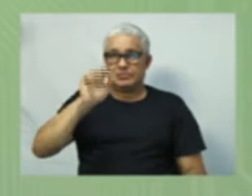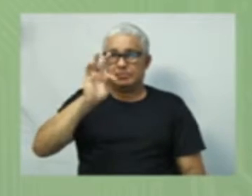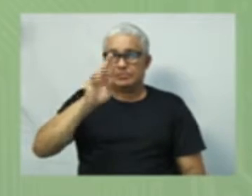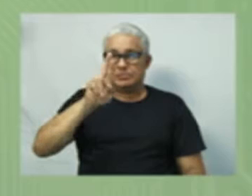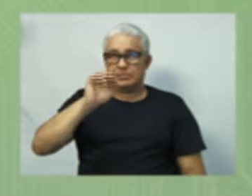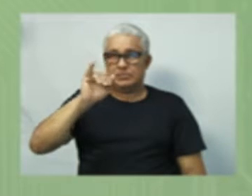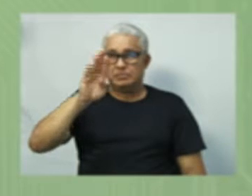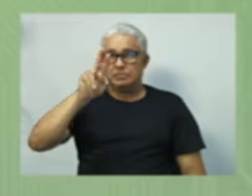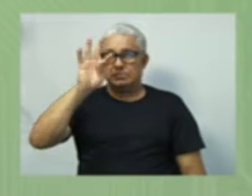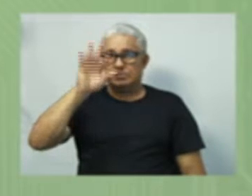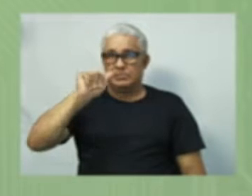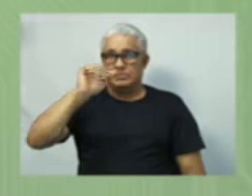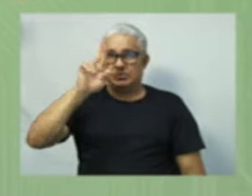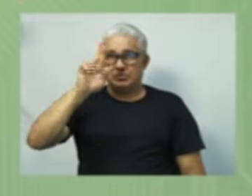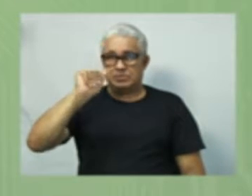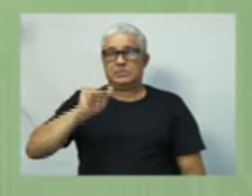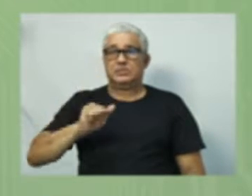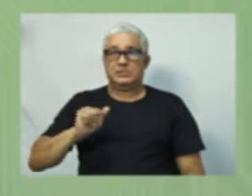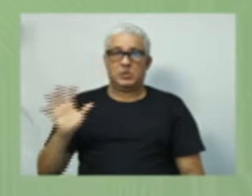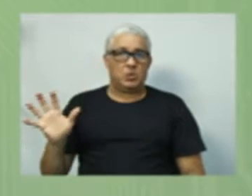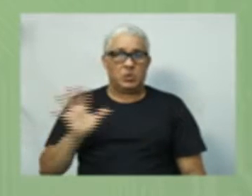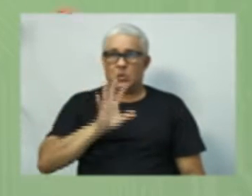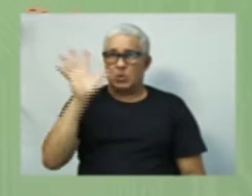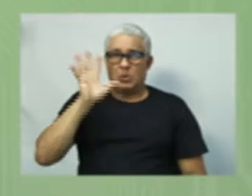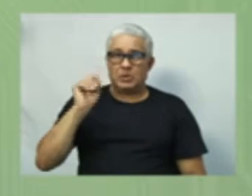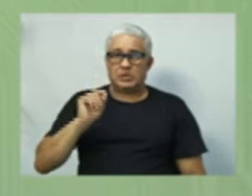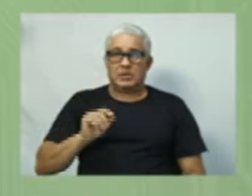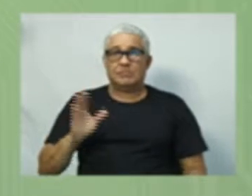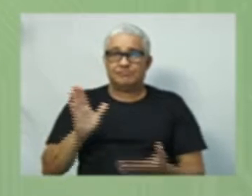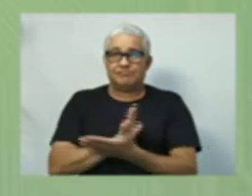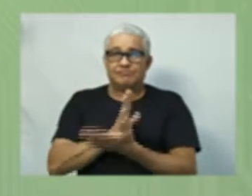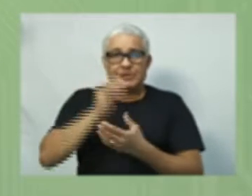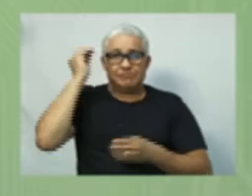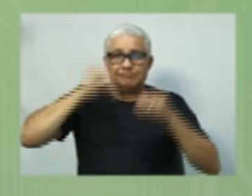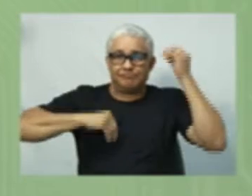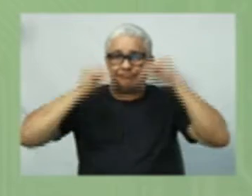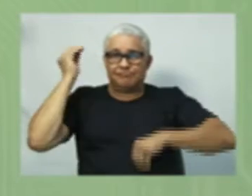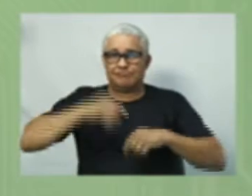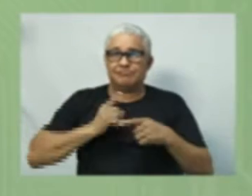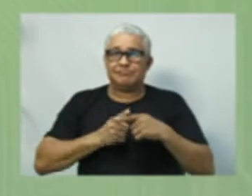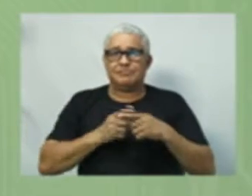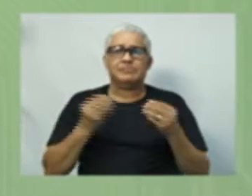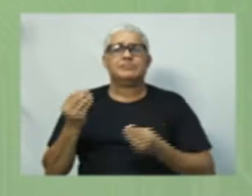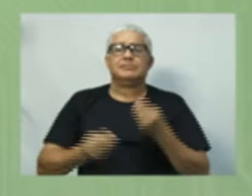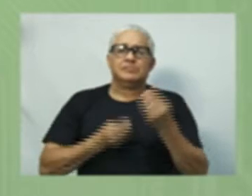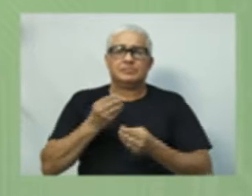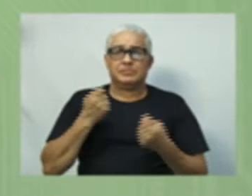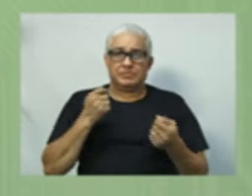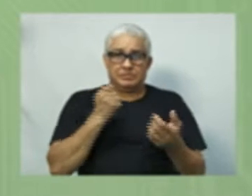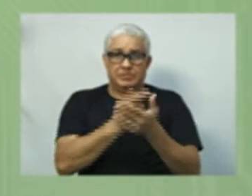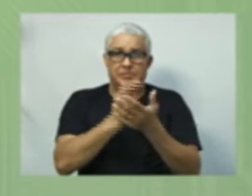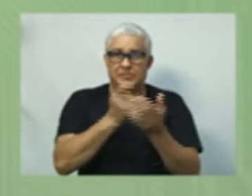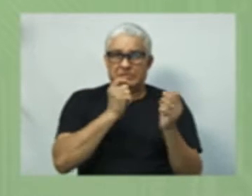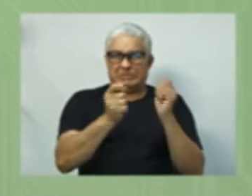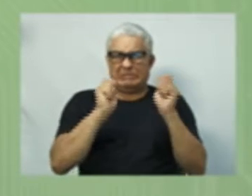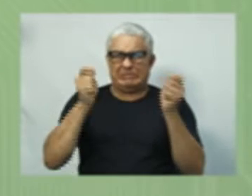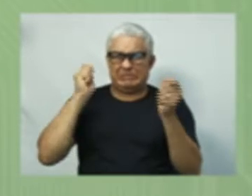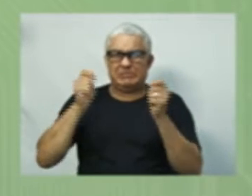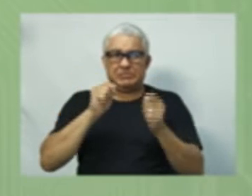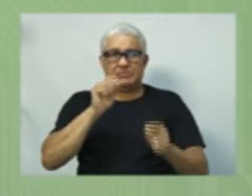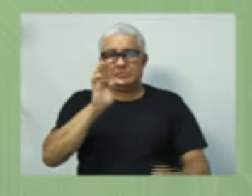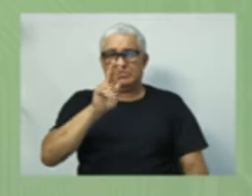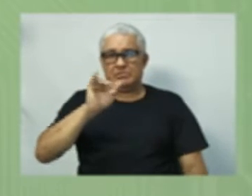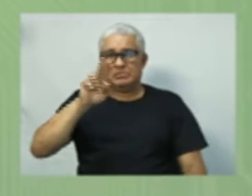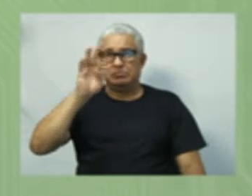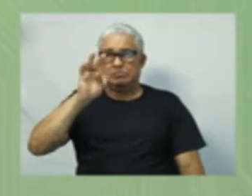que acaba inibindo a competitividade. Como assim? Como ele tem que pagar muitos tributos, o seu